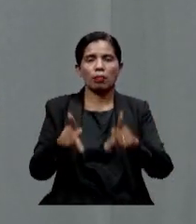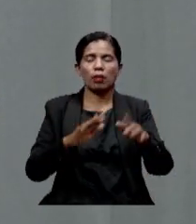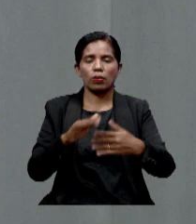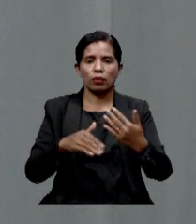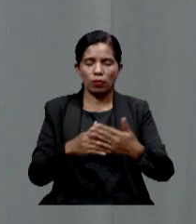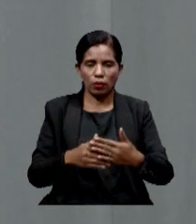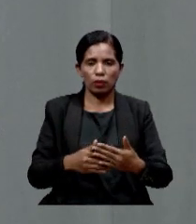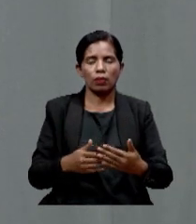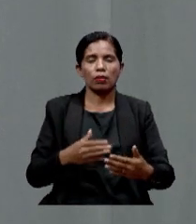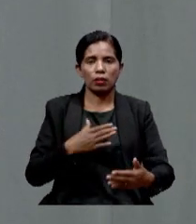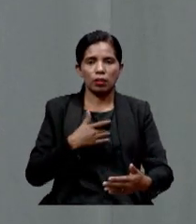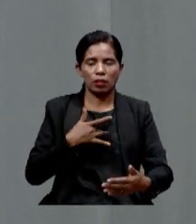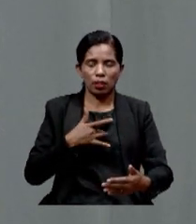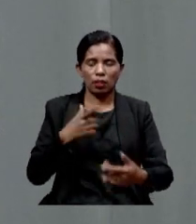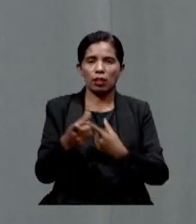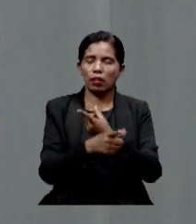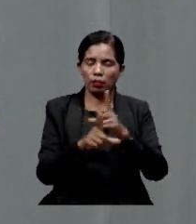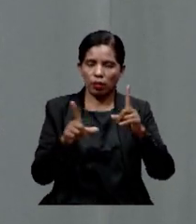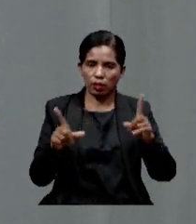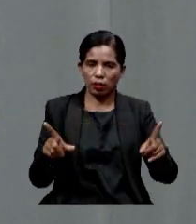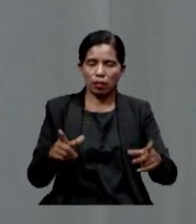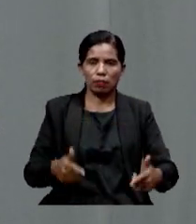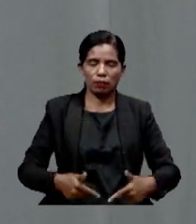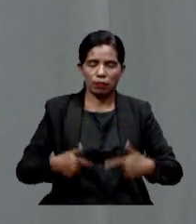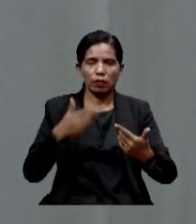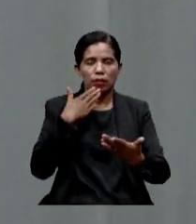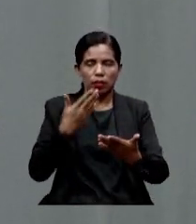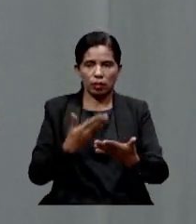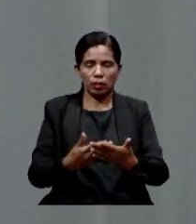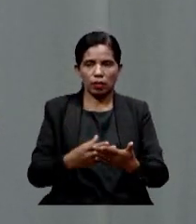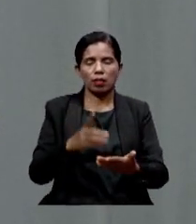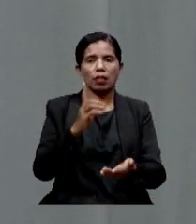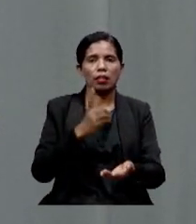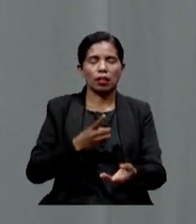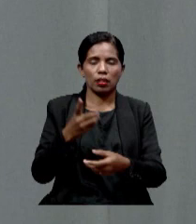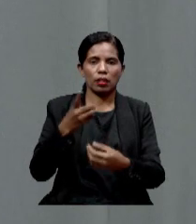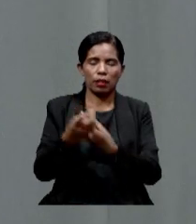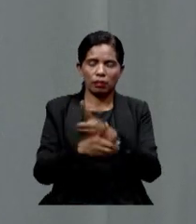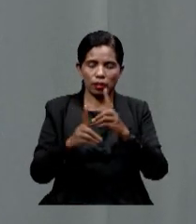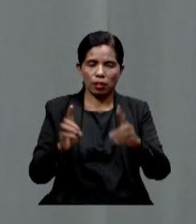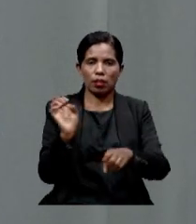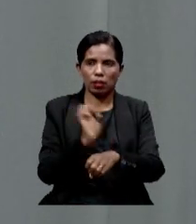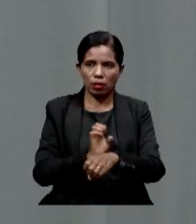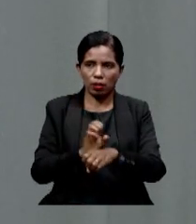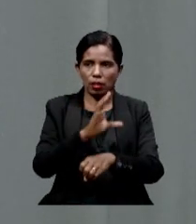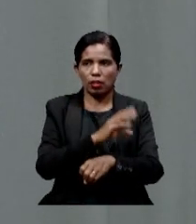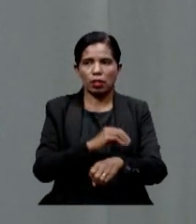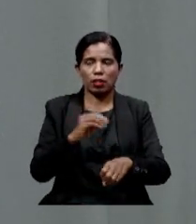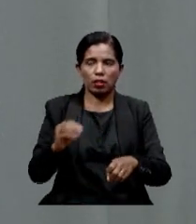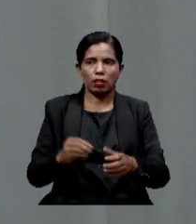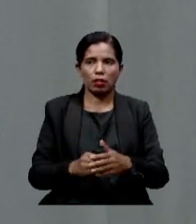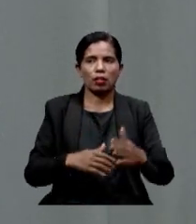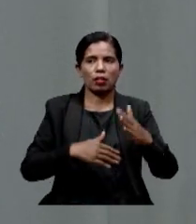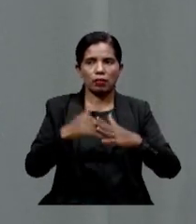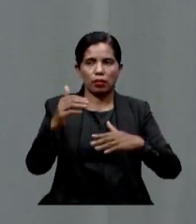liberdade, povo goza ni moris dia tamba demokrasia ekonomia, demokrasia demokratiza